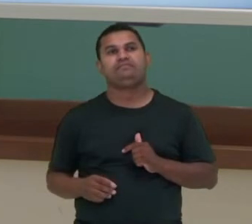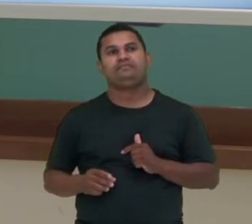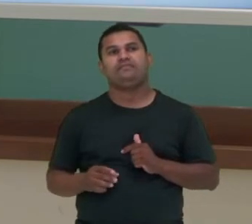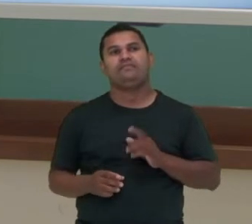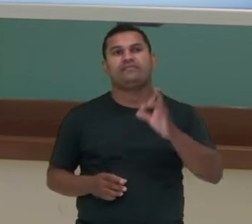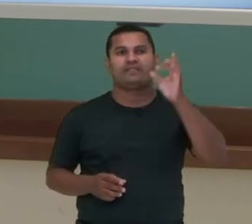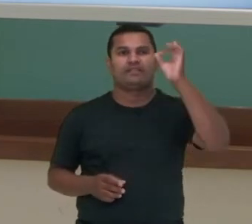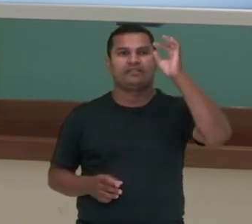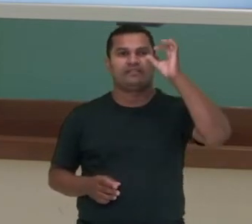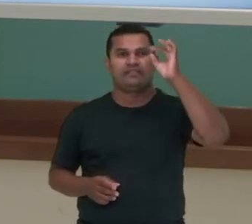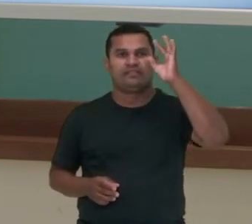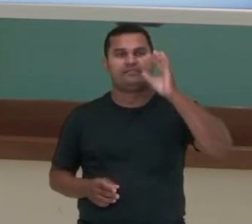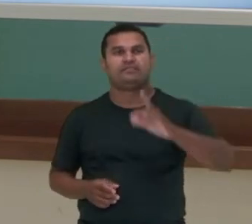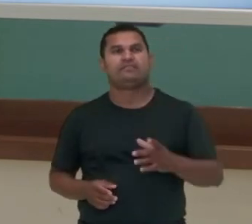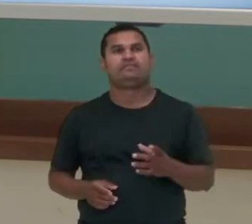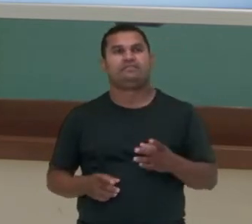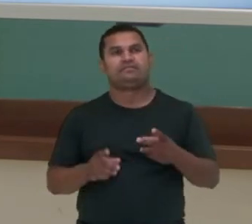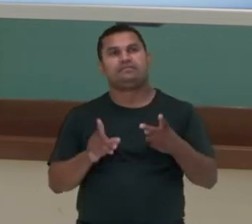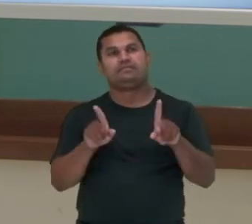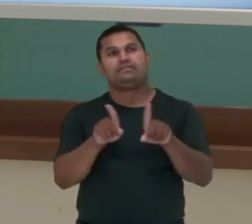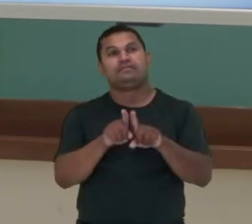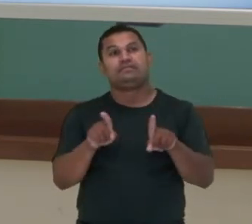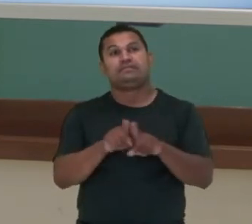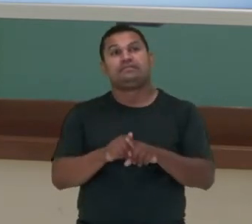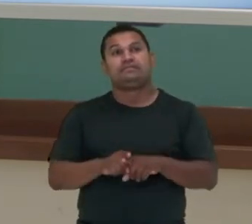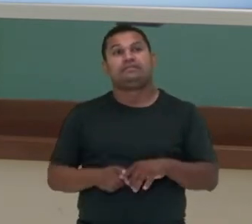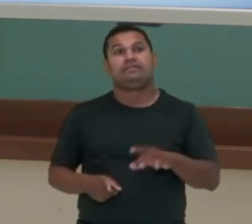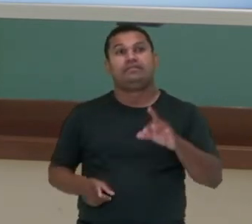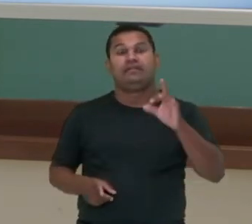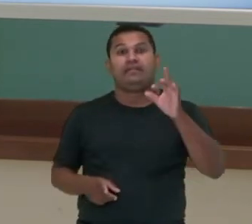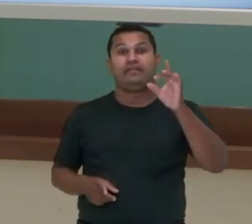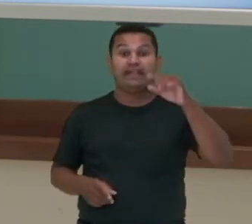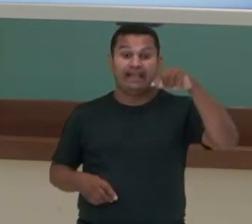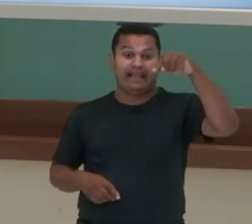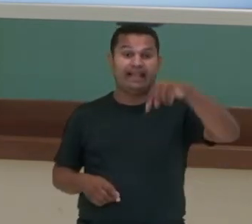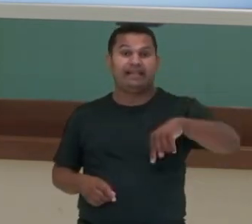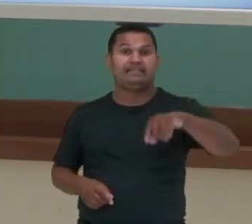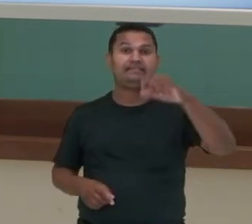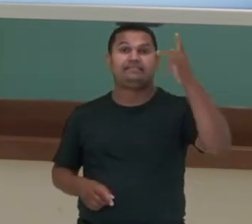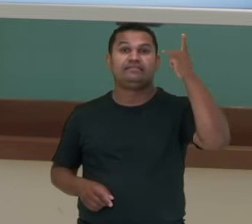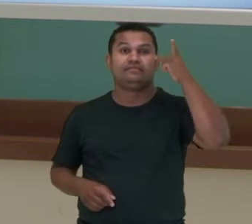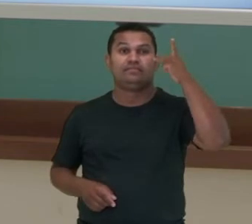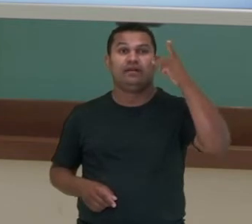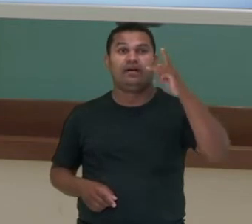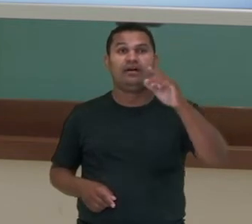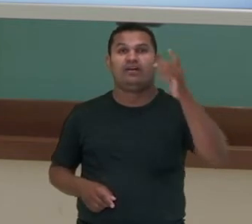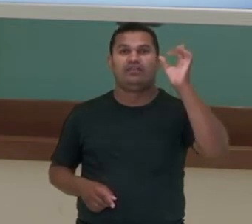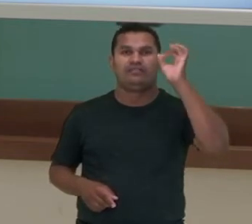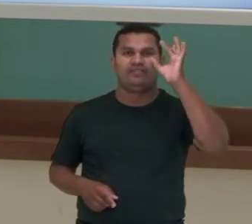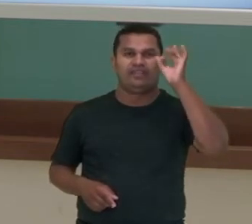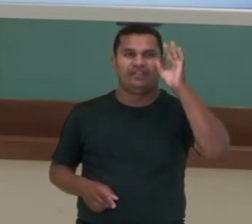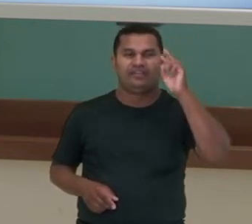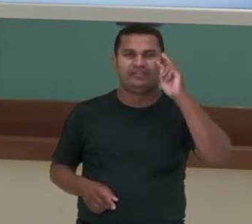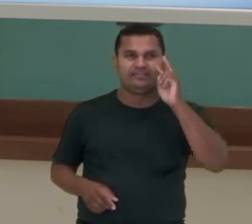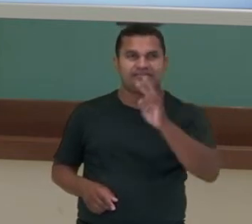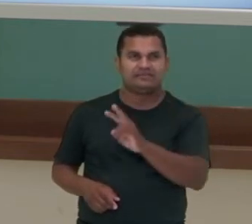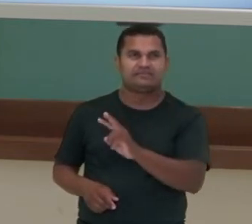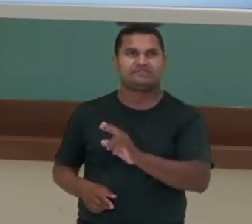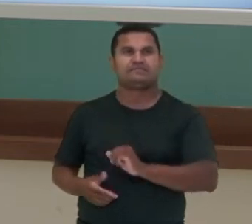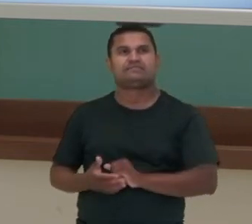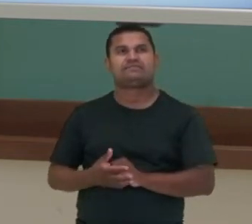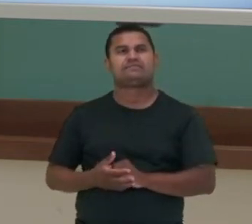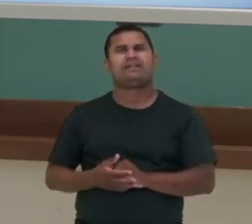da Mata Atlântica, aqui o Cinturão Verde de São Paulo e as outras que nós falamos, como por exemplo aqui